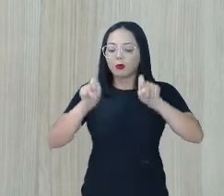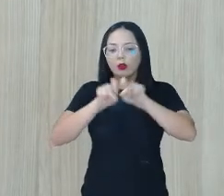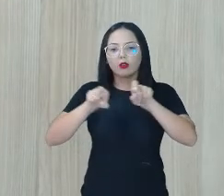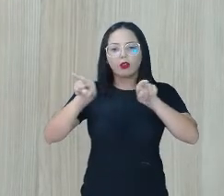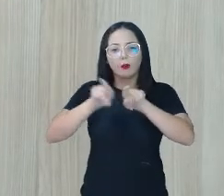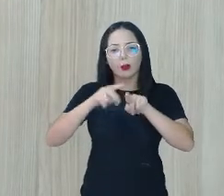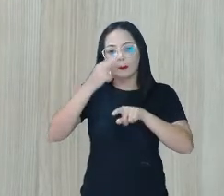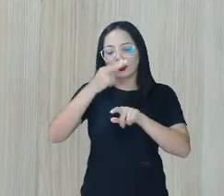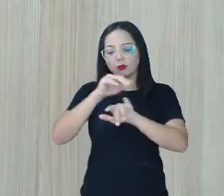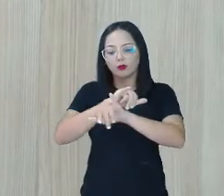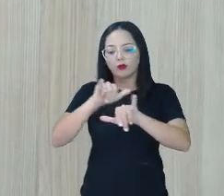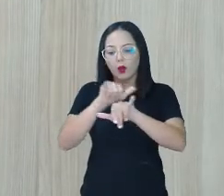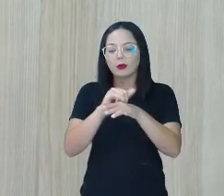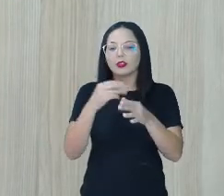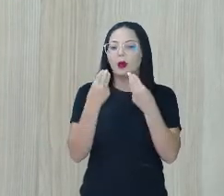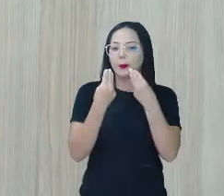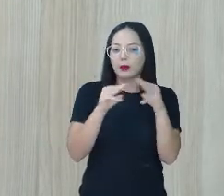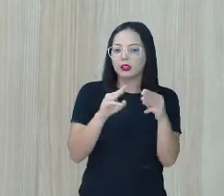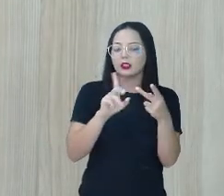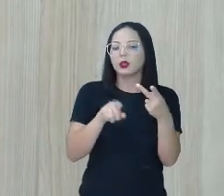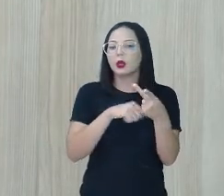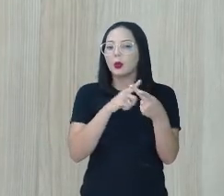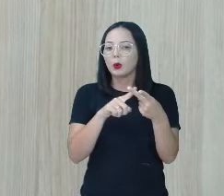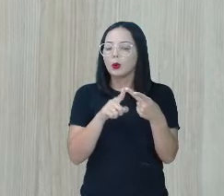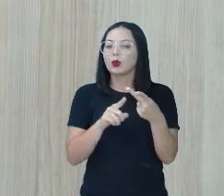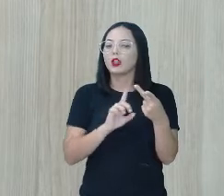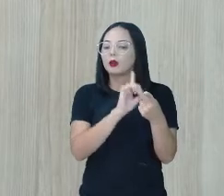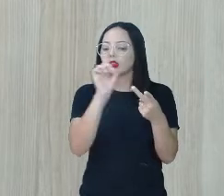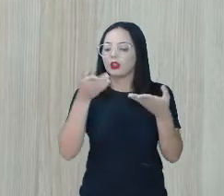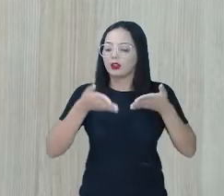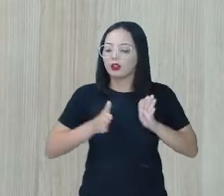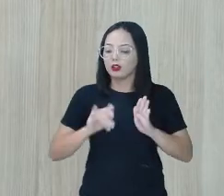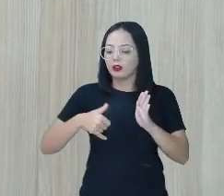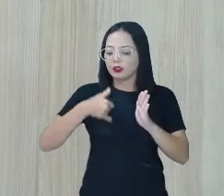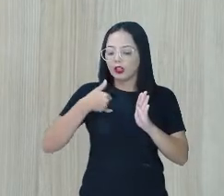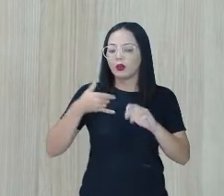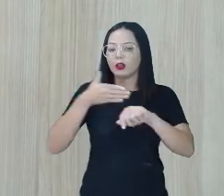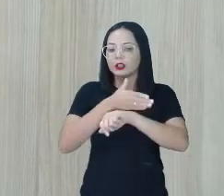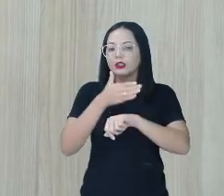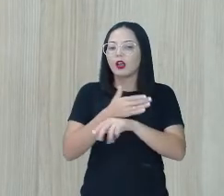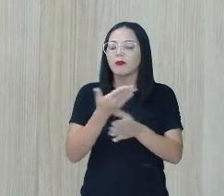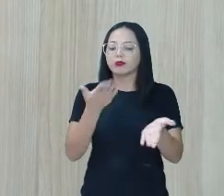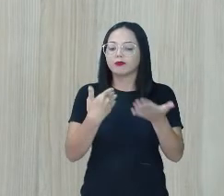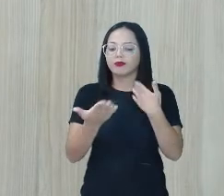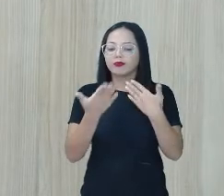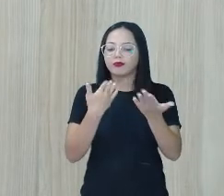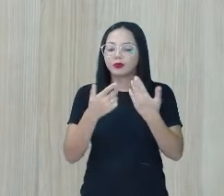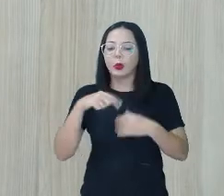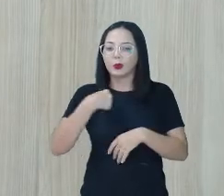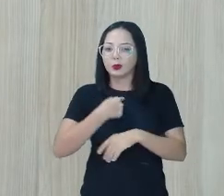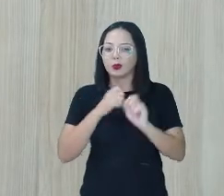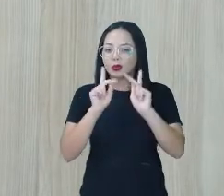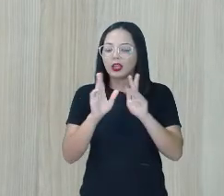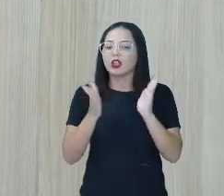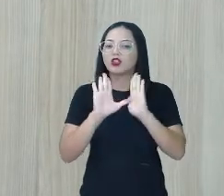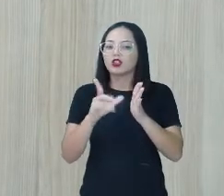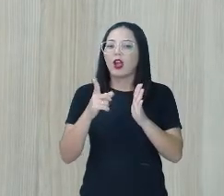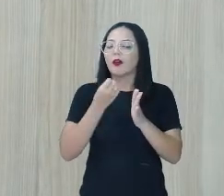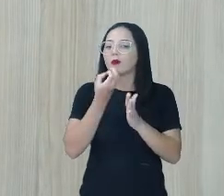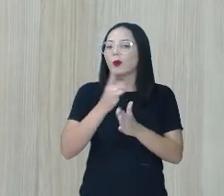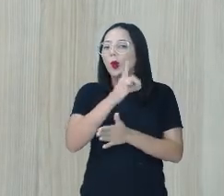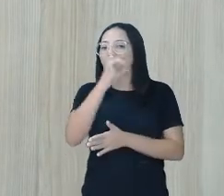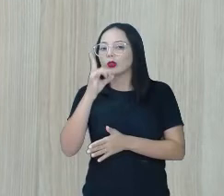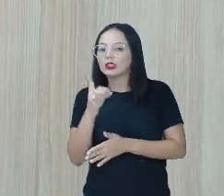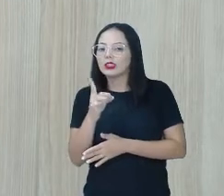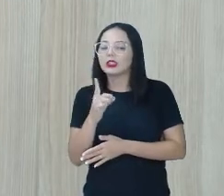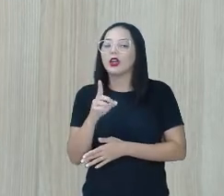mesmas informações, a matrícula e a sua data de aniversário, acessar e conseguir conversar com a gente, tá certo? Aqui já me deu bom dia